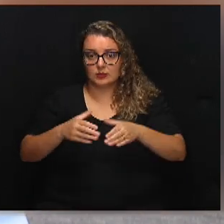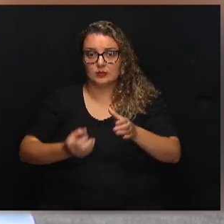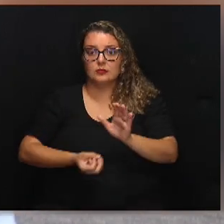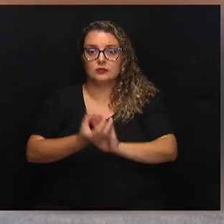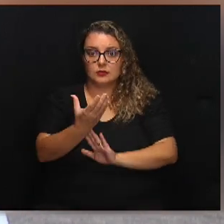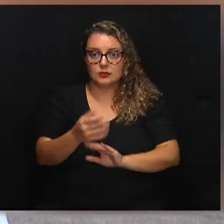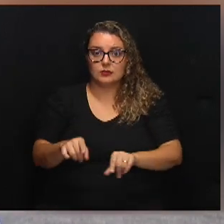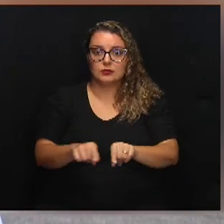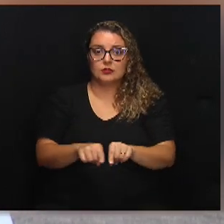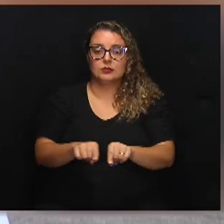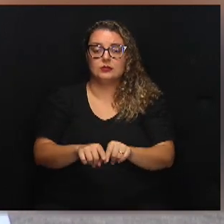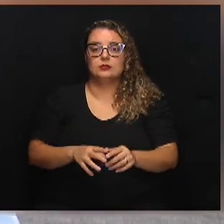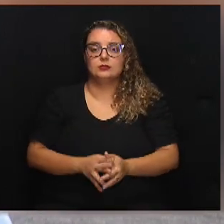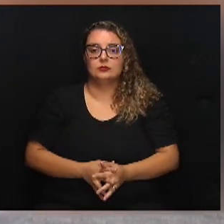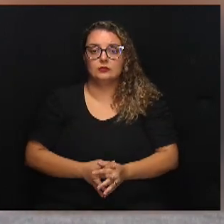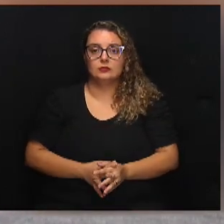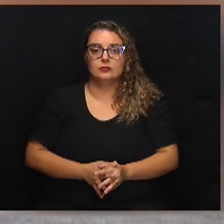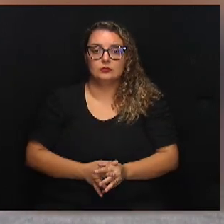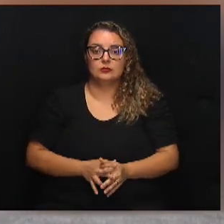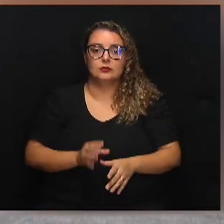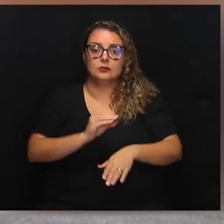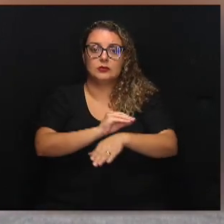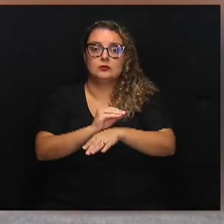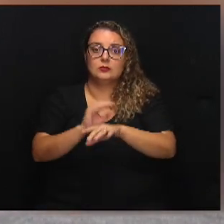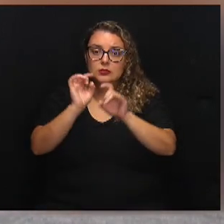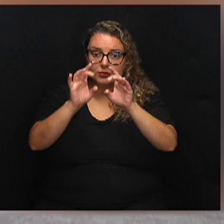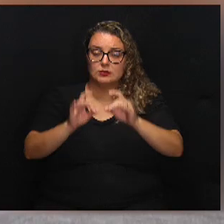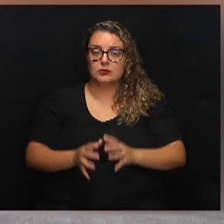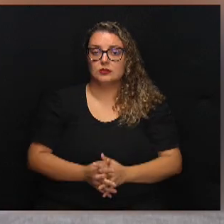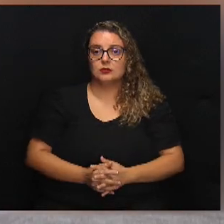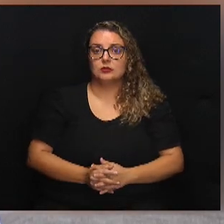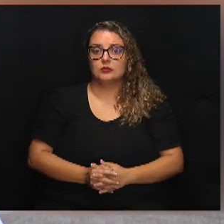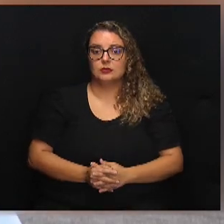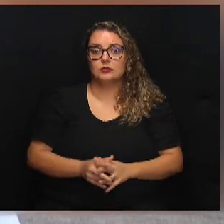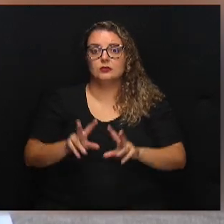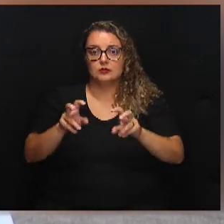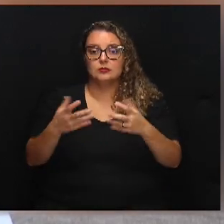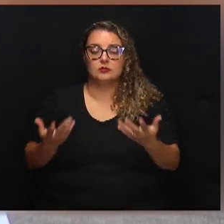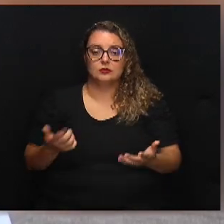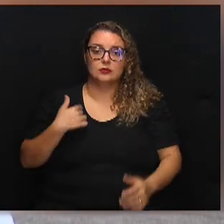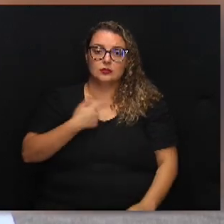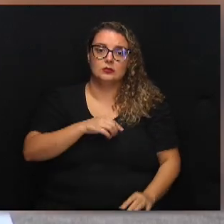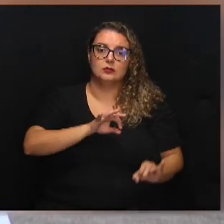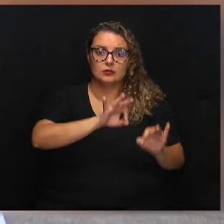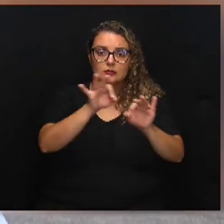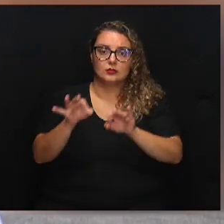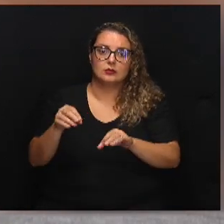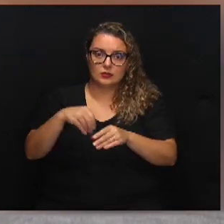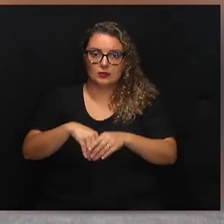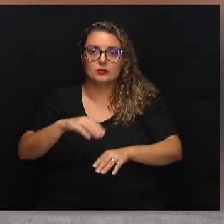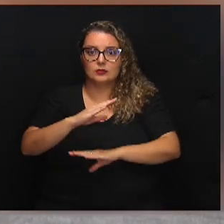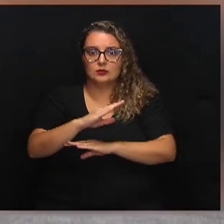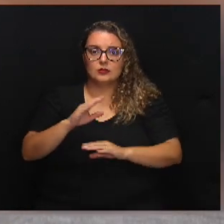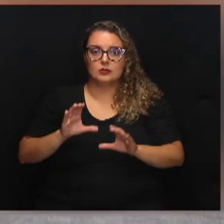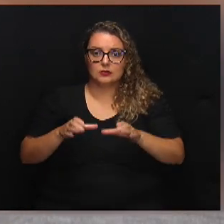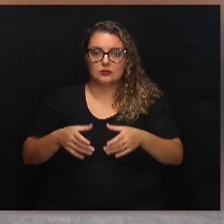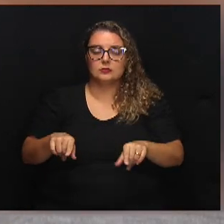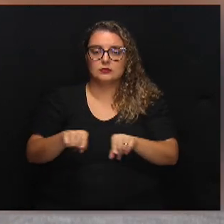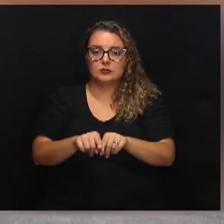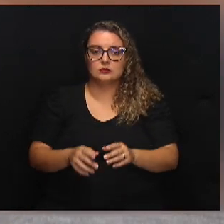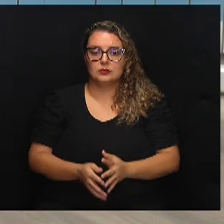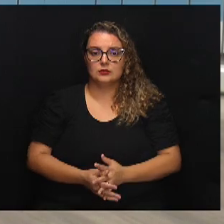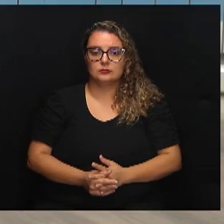também para cuidar especificamente desse assunto, então nós vamos estar acompanhando aqui na casa essa comissão também.